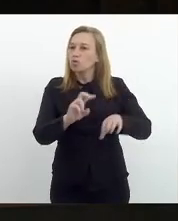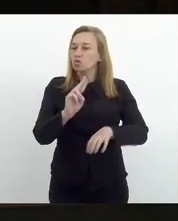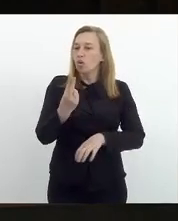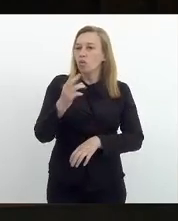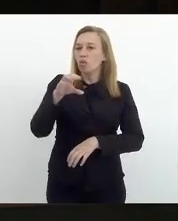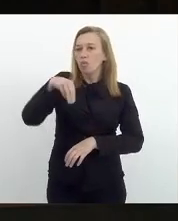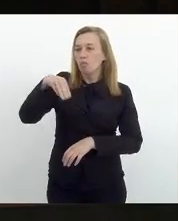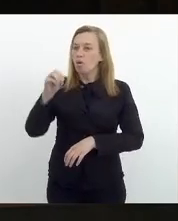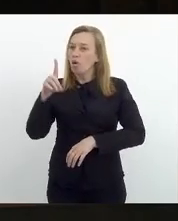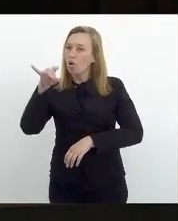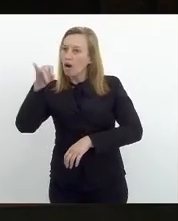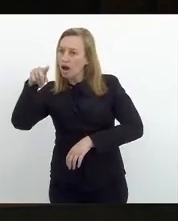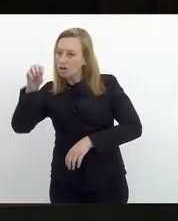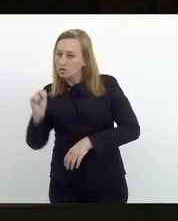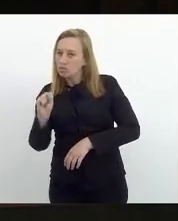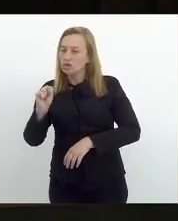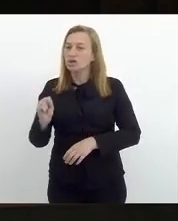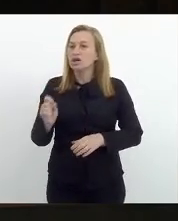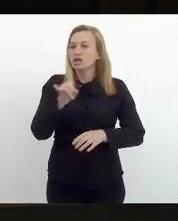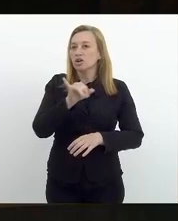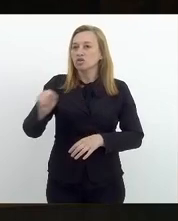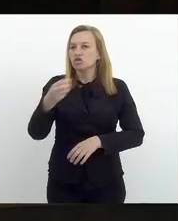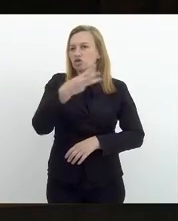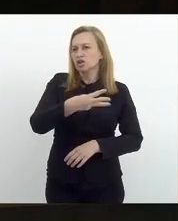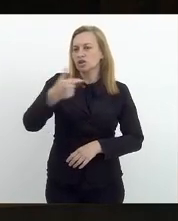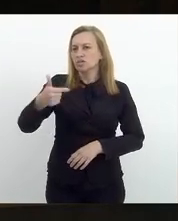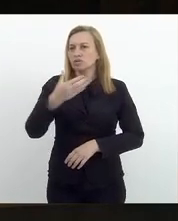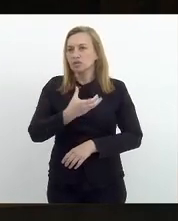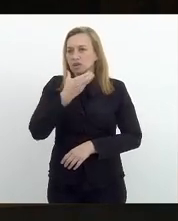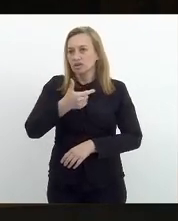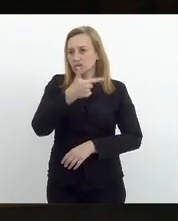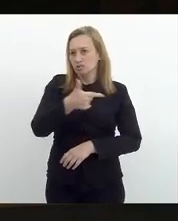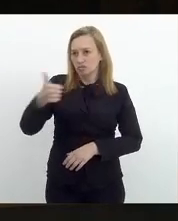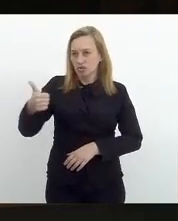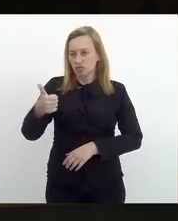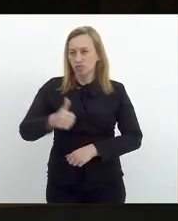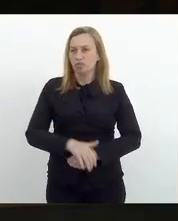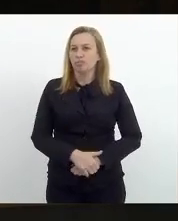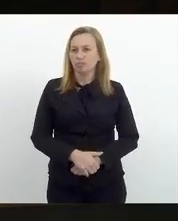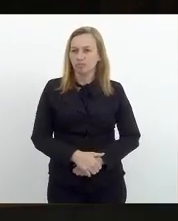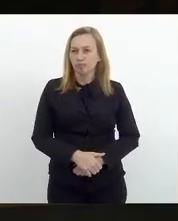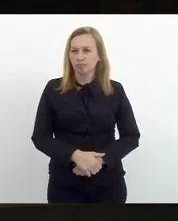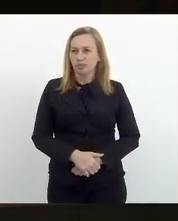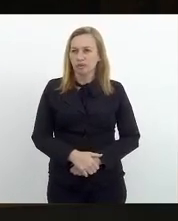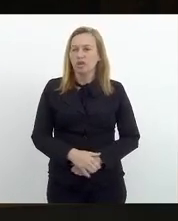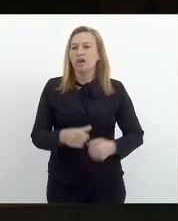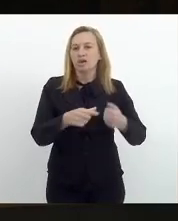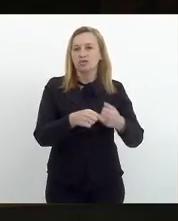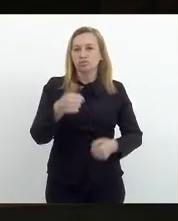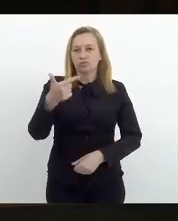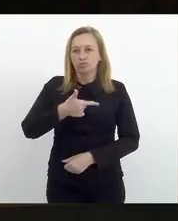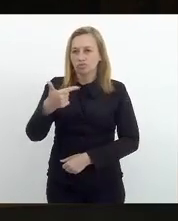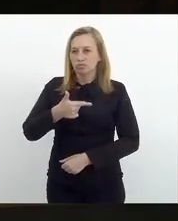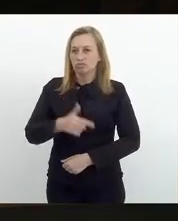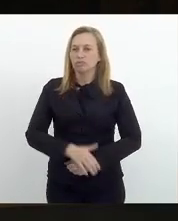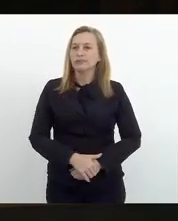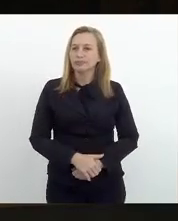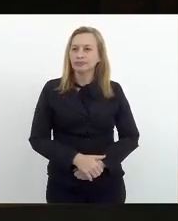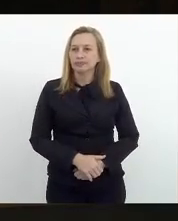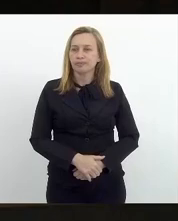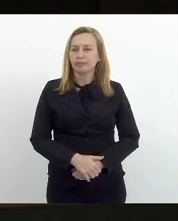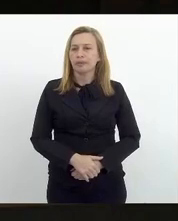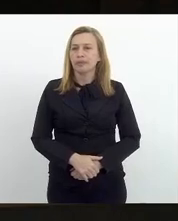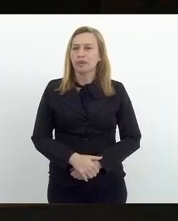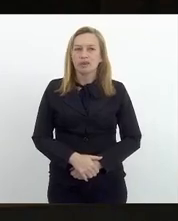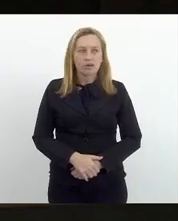homologados até à data de 31 dedezembro de 2021 artigos segundo fica